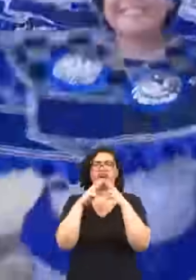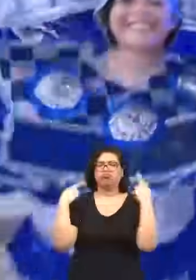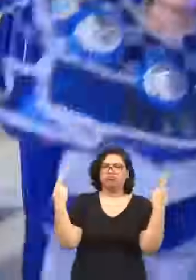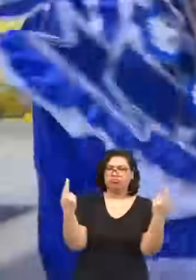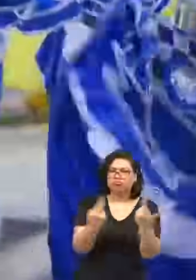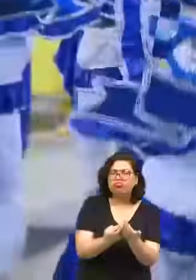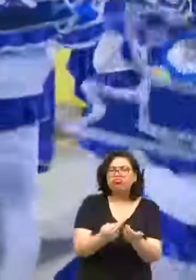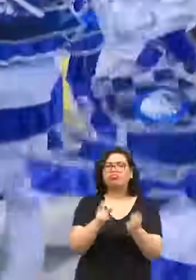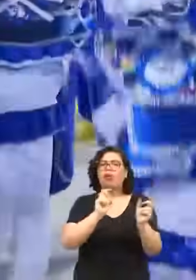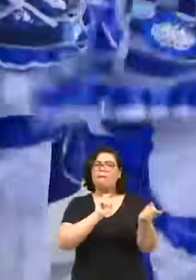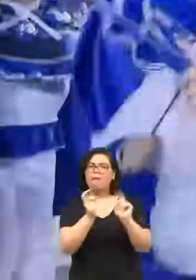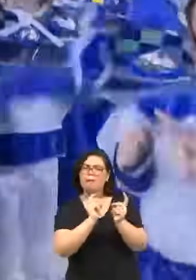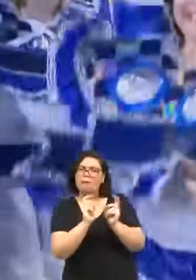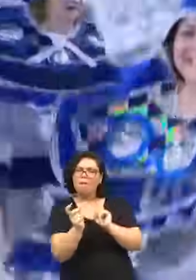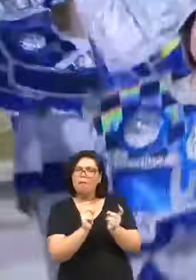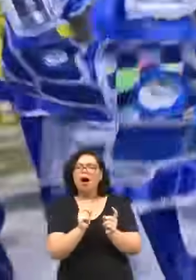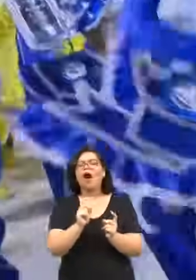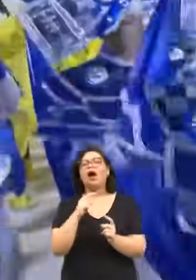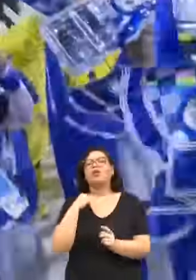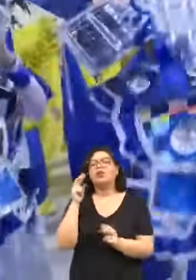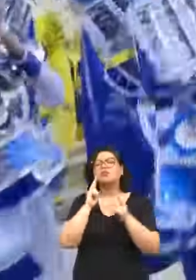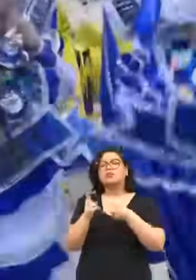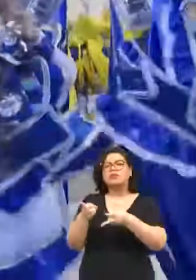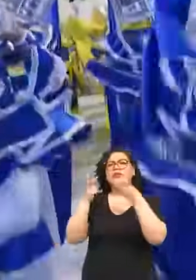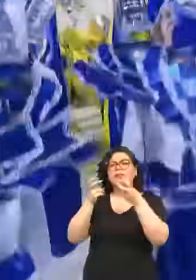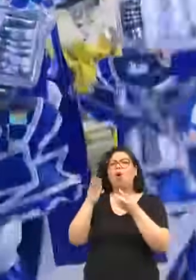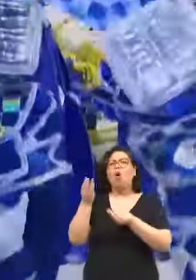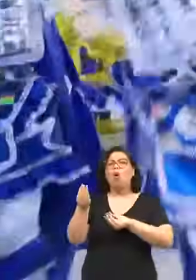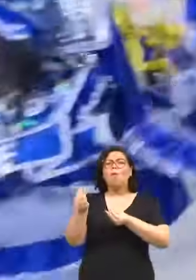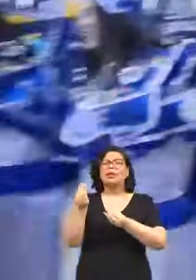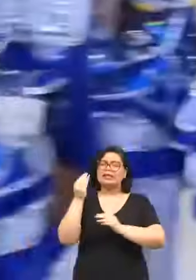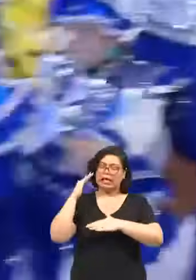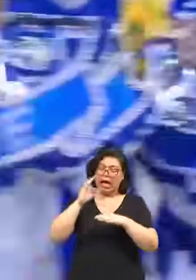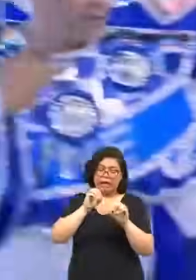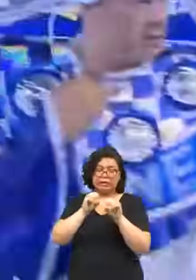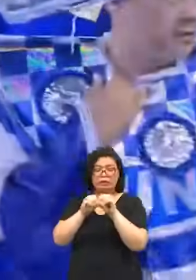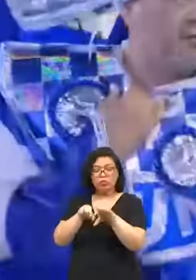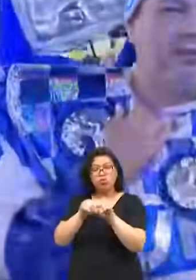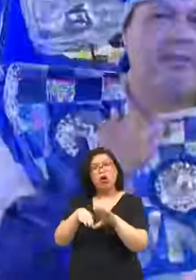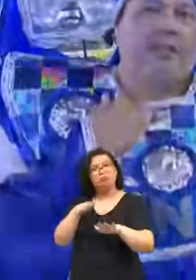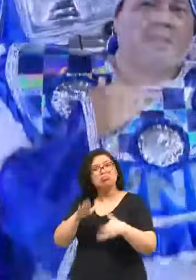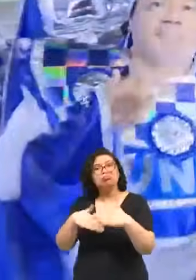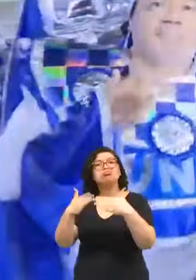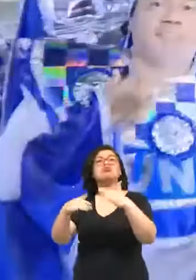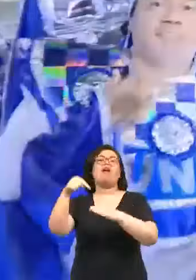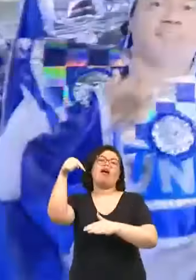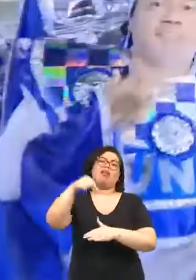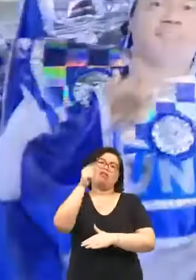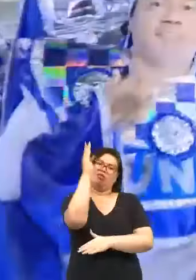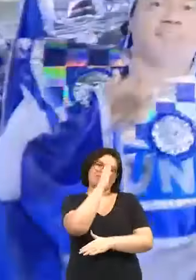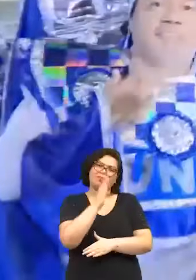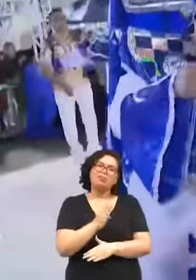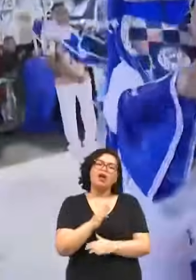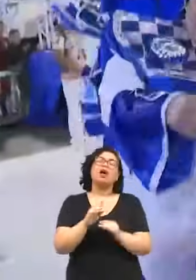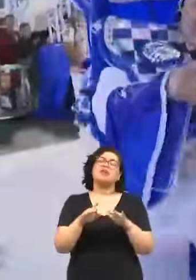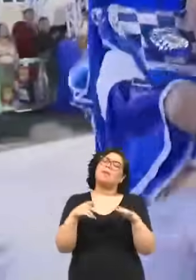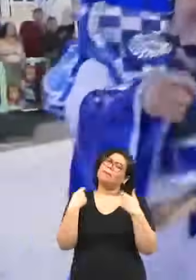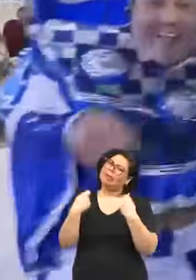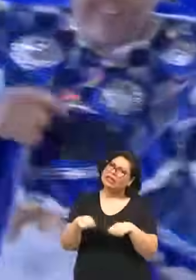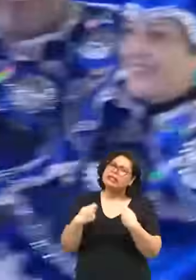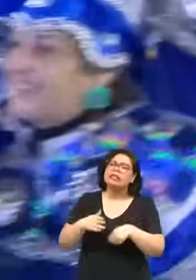eles fizeram a gente ver como a educação avançou dentro do nosso país. Claro que ainda falta um pouco mais,